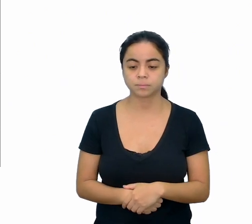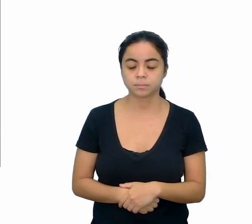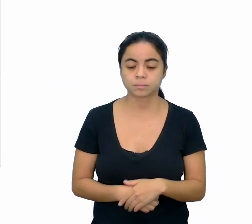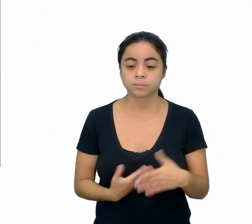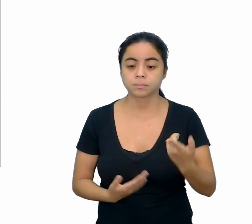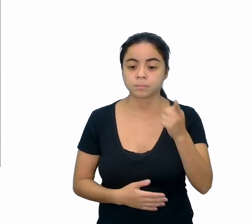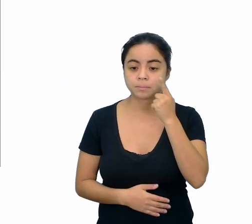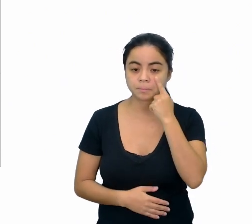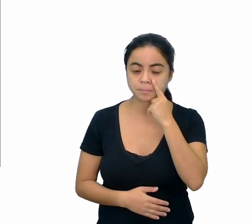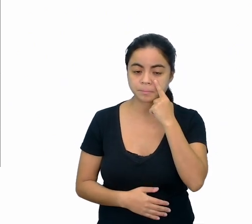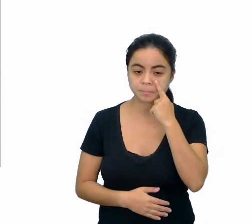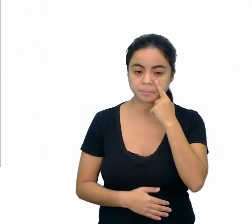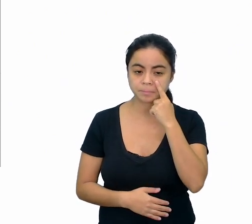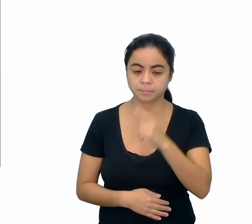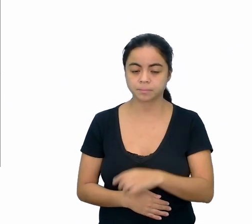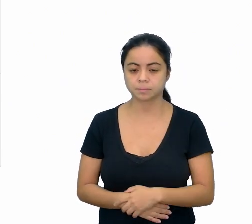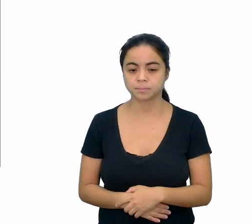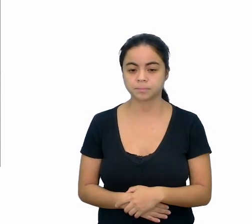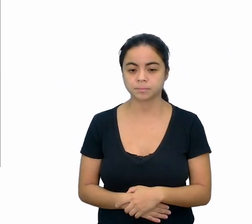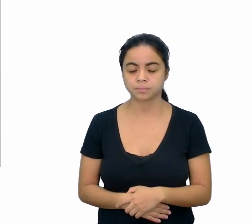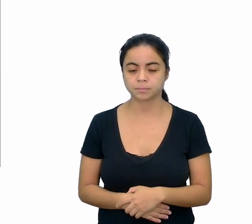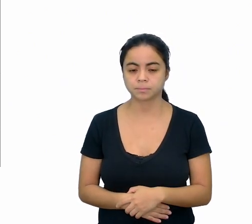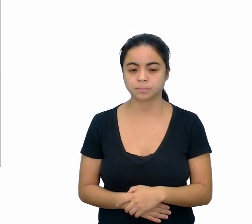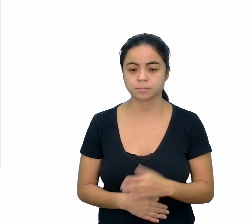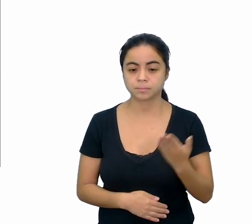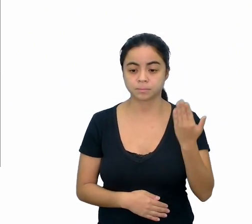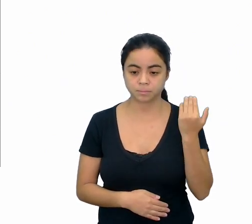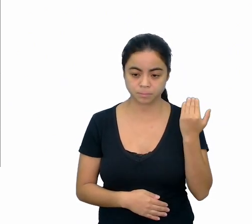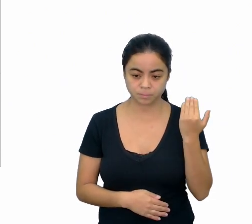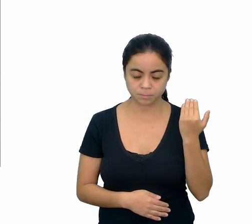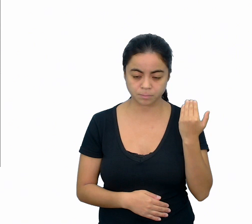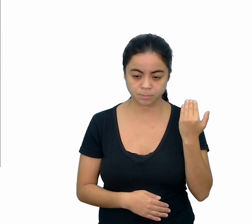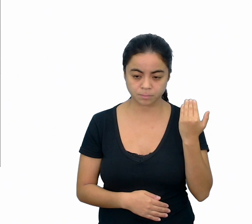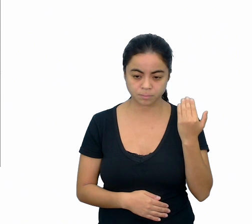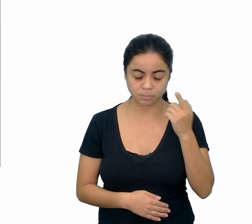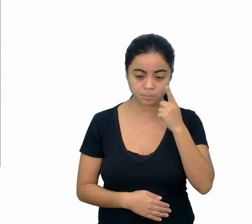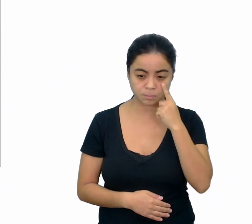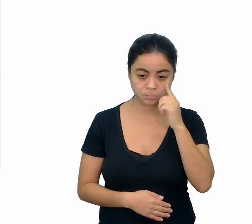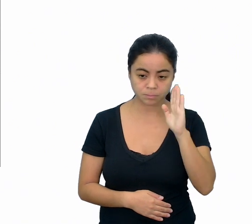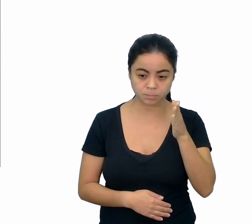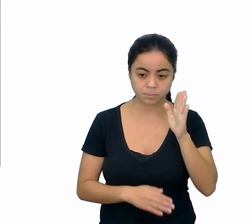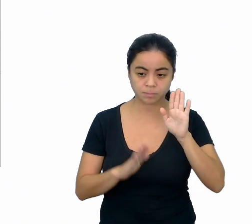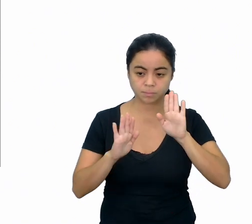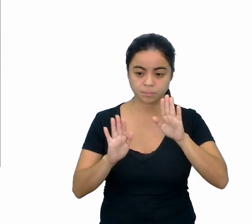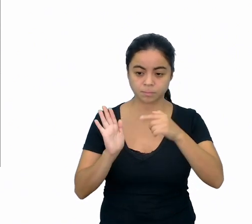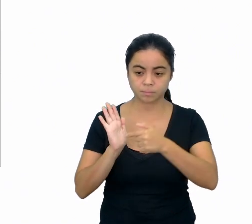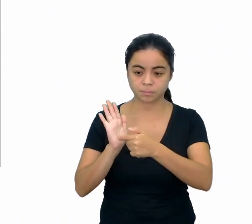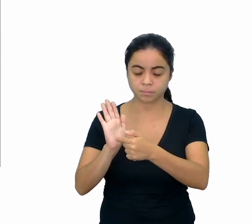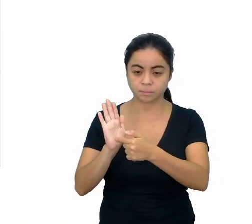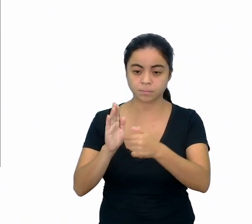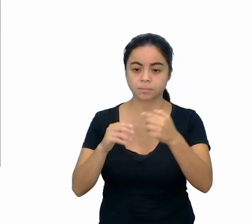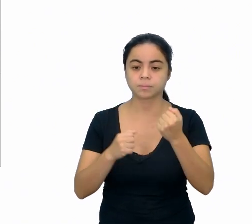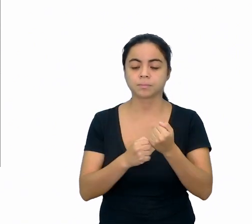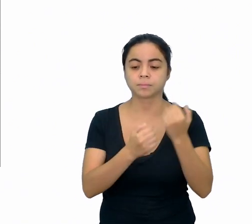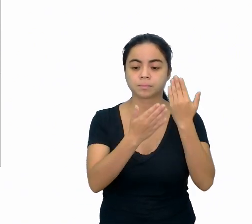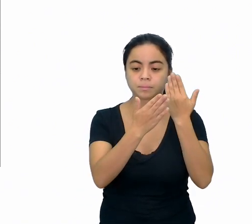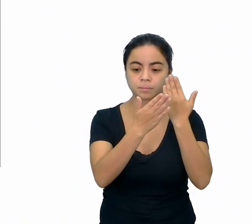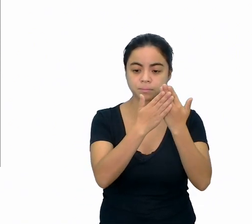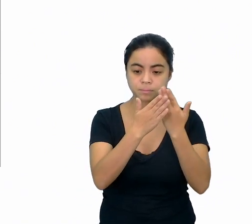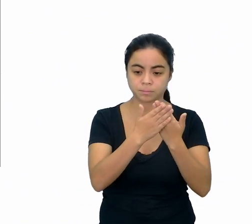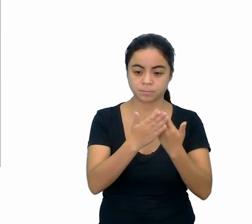Notem que, da mesma forma que vimos anteriormente, também aqui estão discriminadas as aulas em que as habilidades